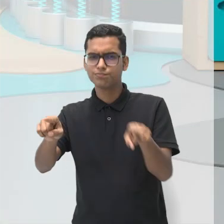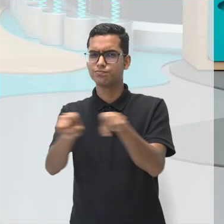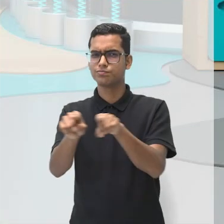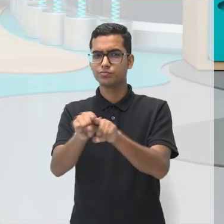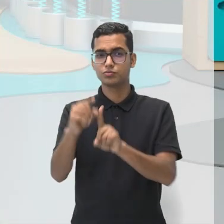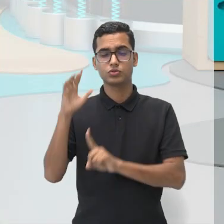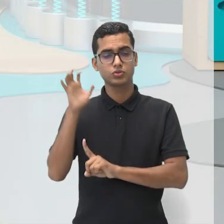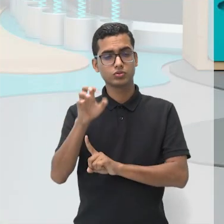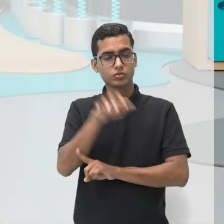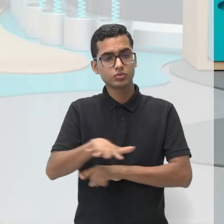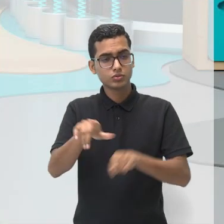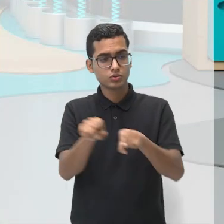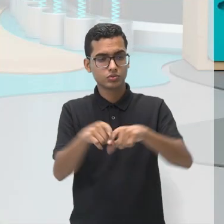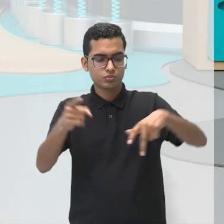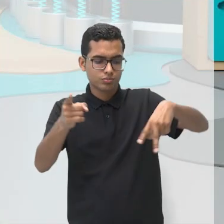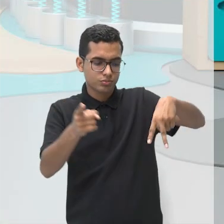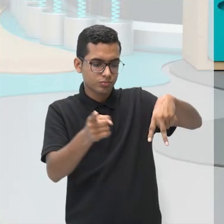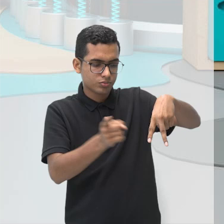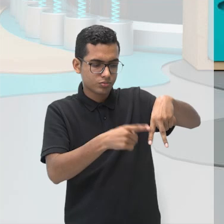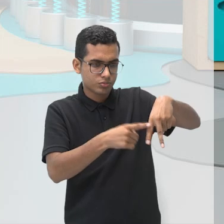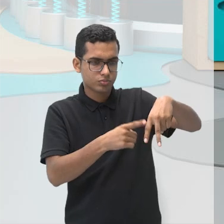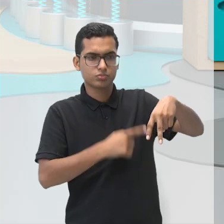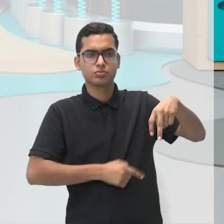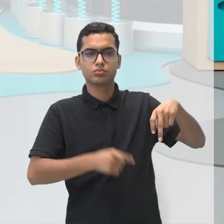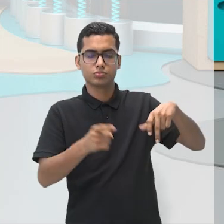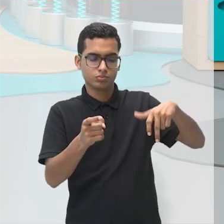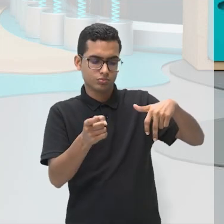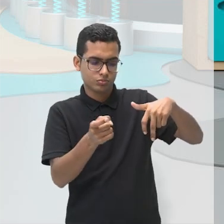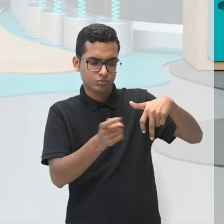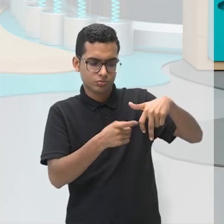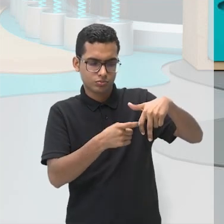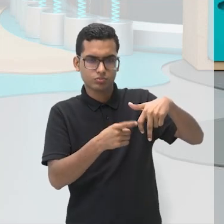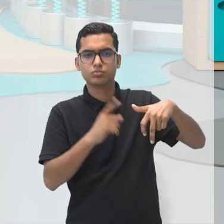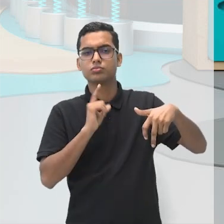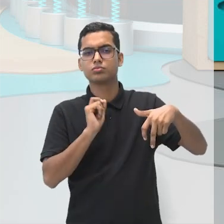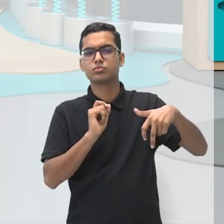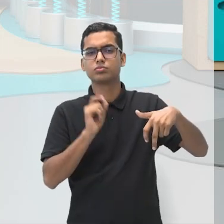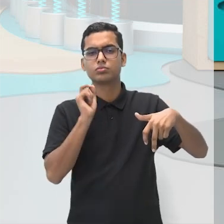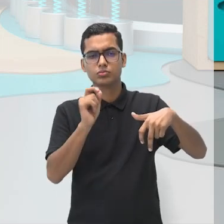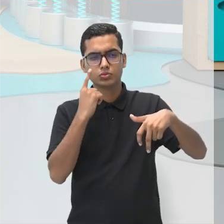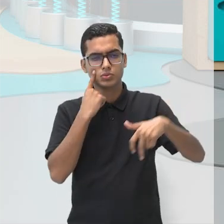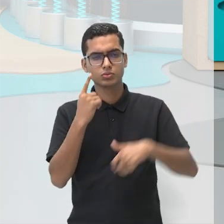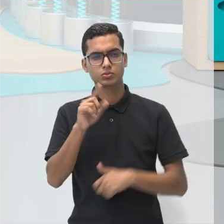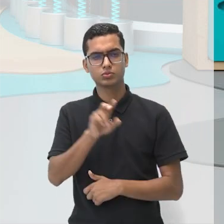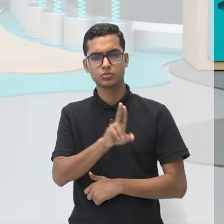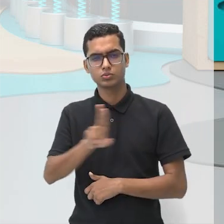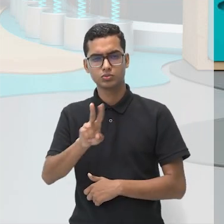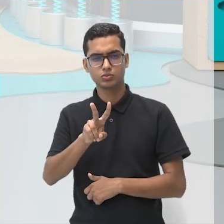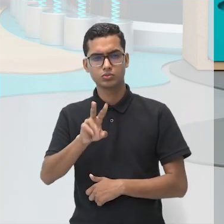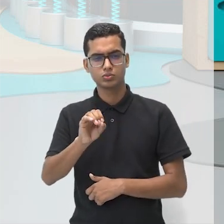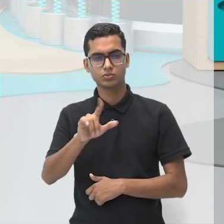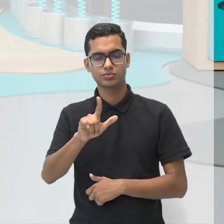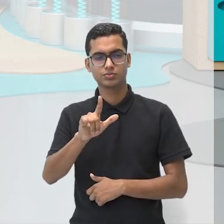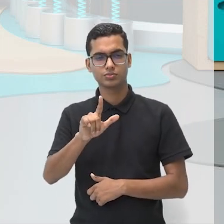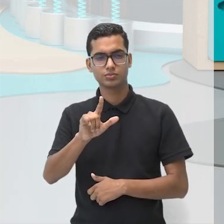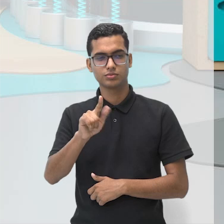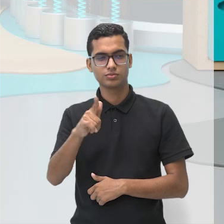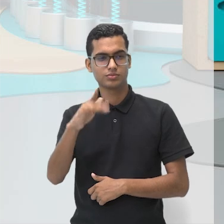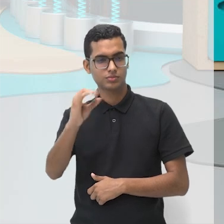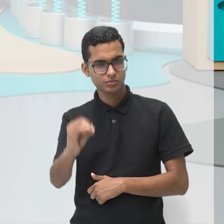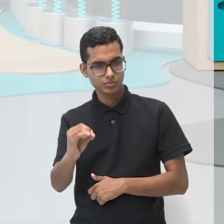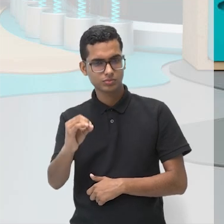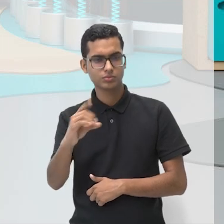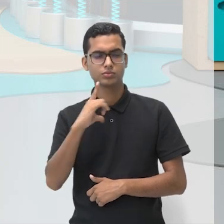os joelhos, olha só. No joelho, a gente vai ter aí o joelho valgo, né? Que é o nome do desvio. No joelho valgo, os joelhos eles